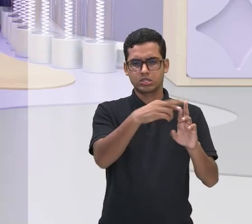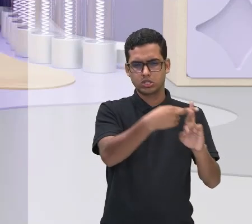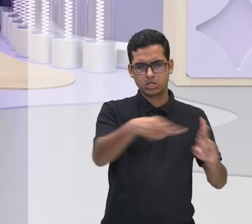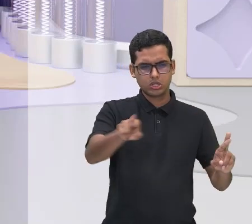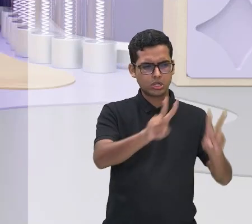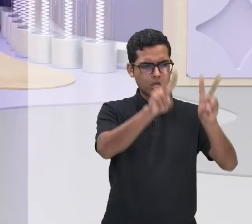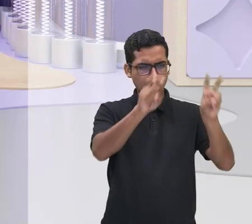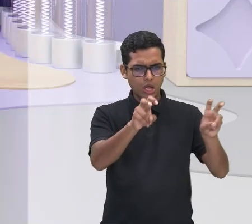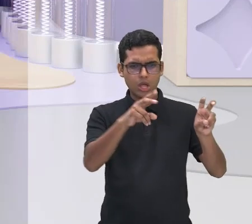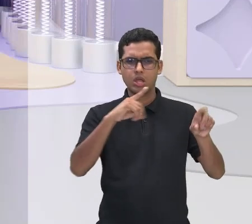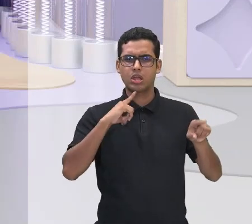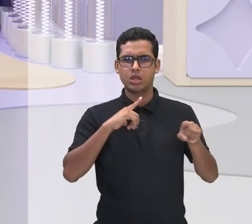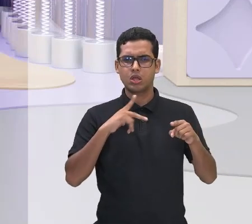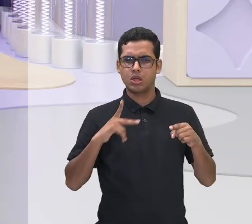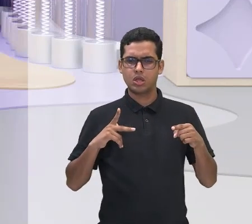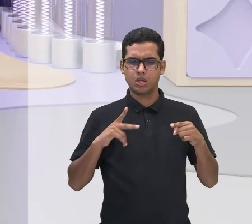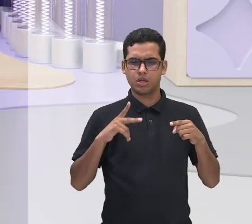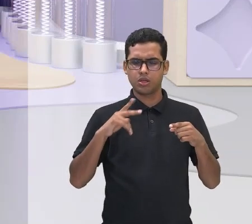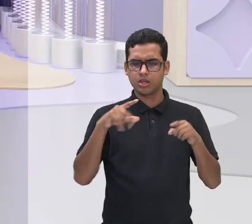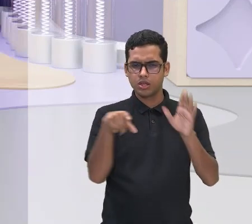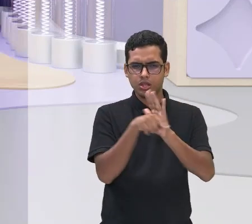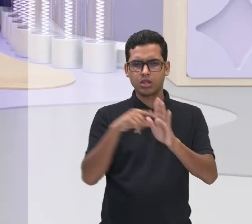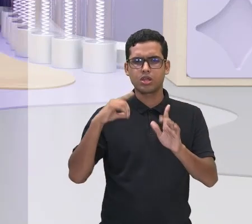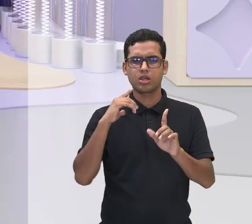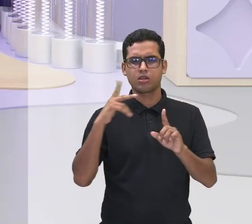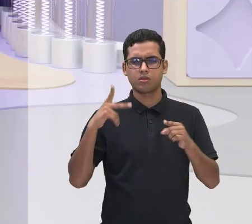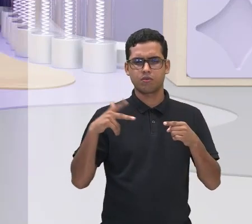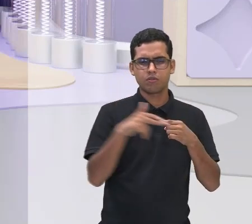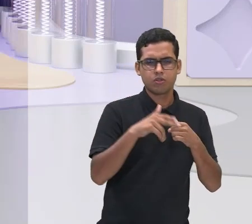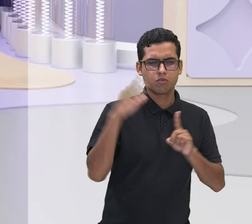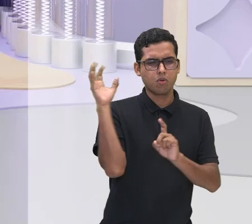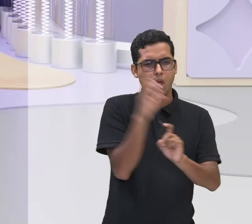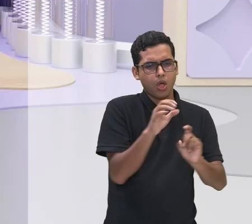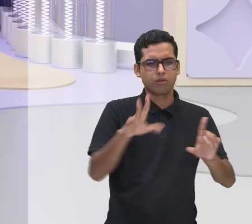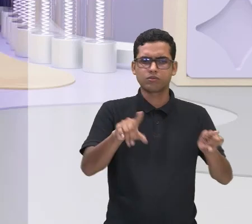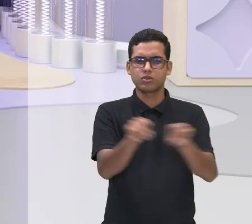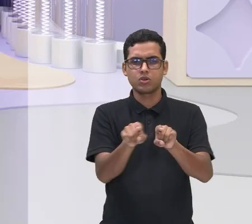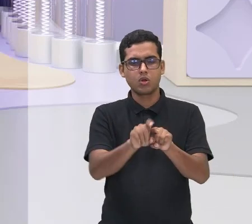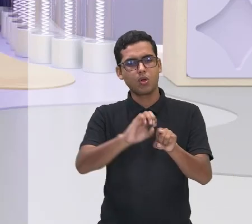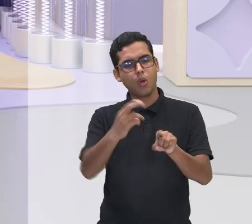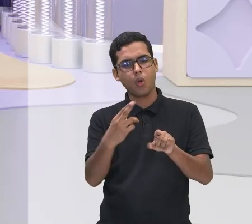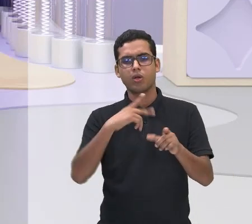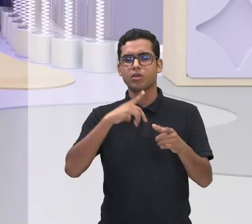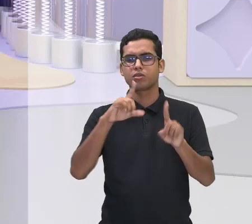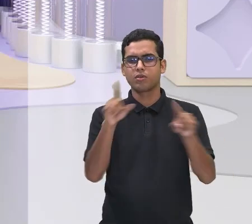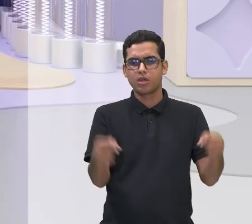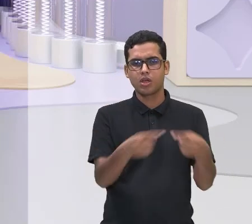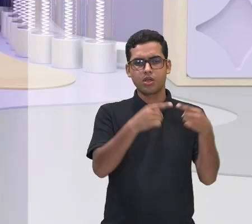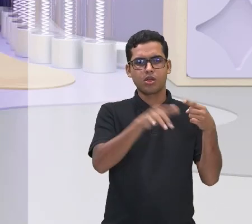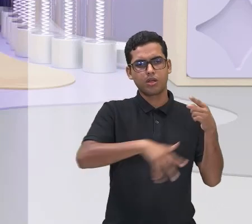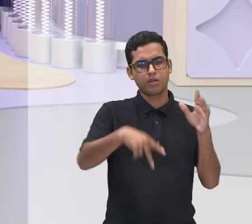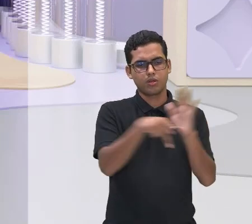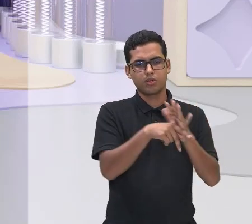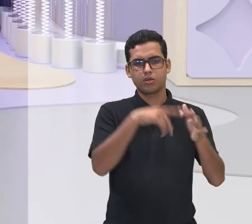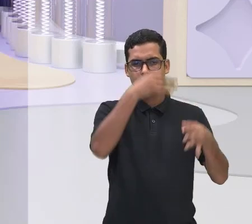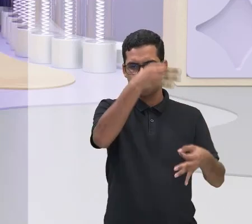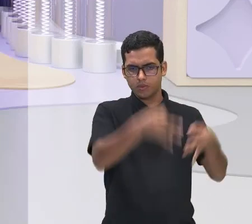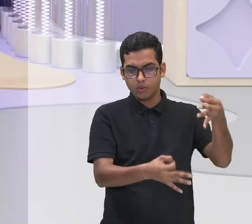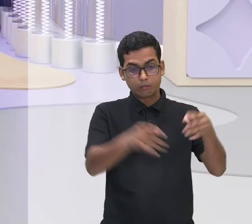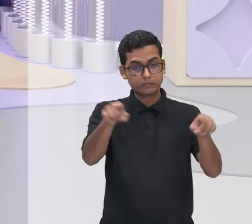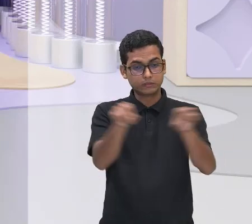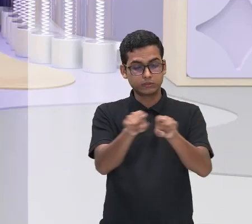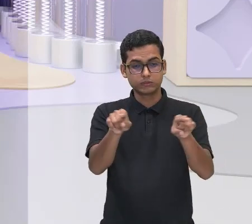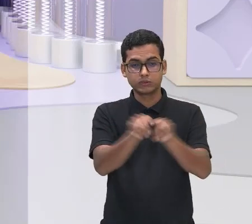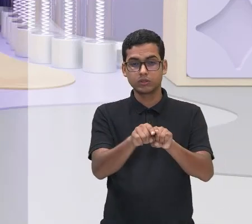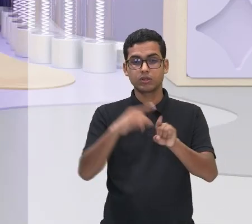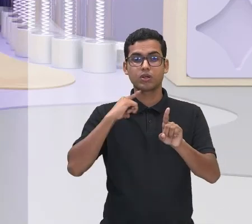que esses estejam relacionados diretamente com questões jurídicas, e não se deixa ser